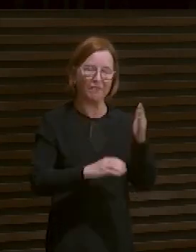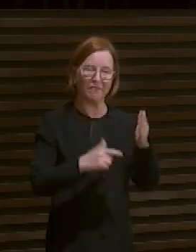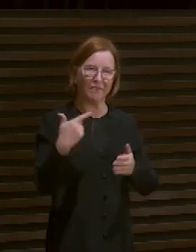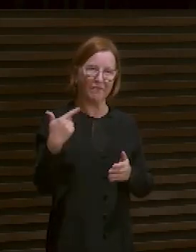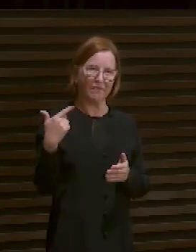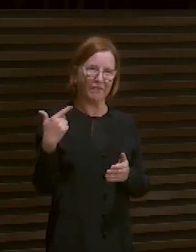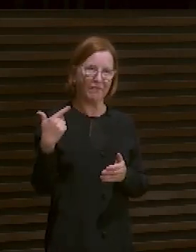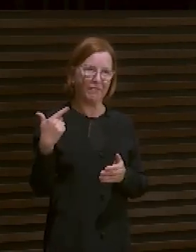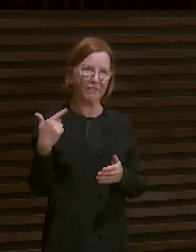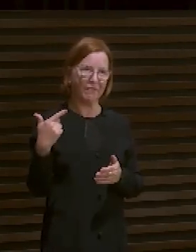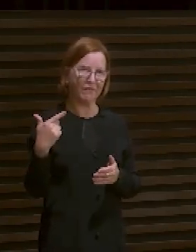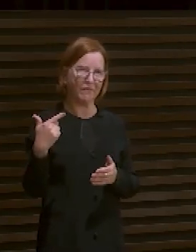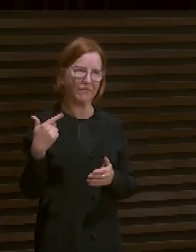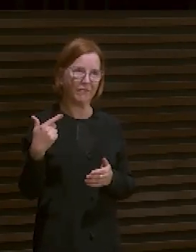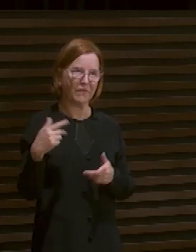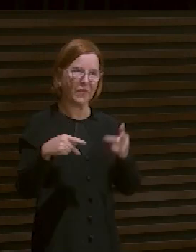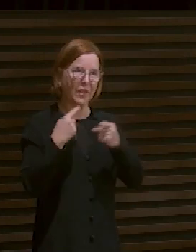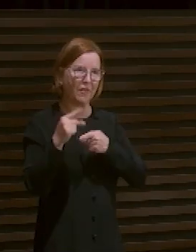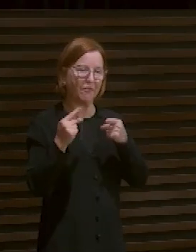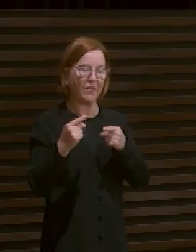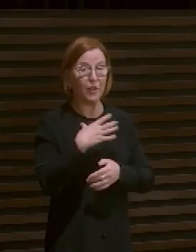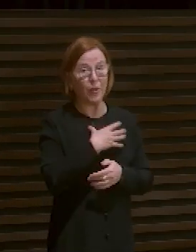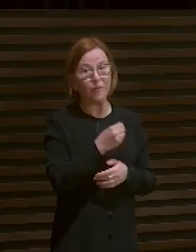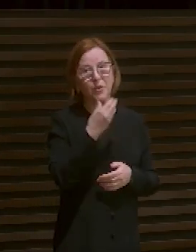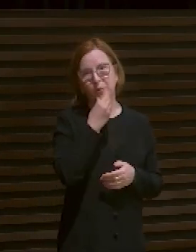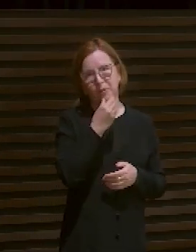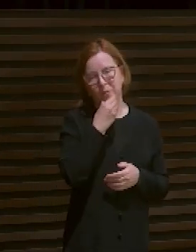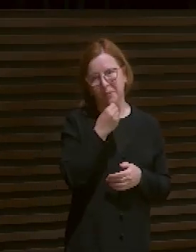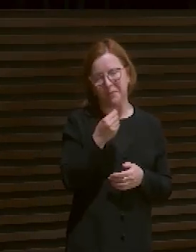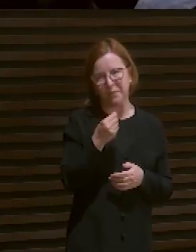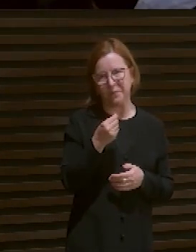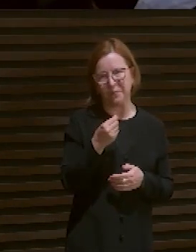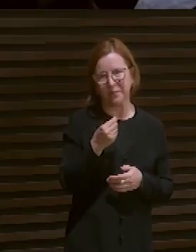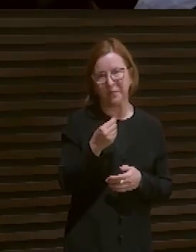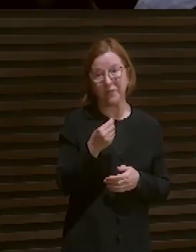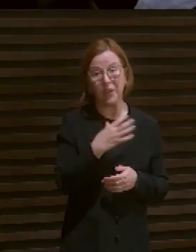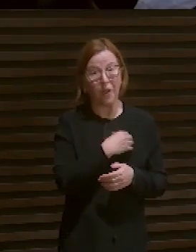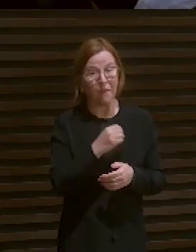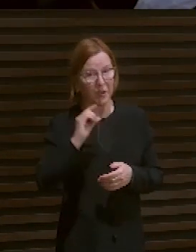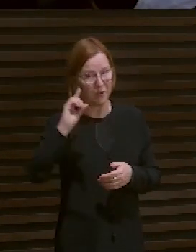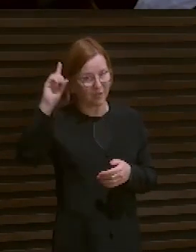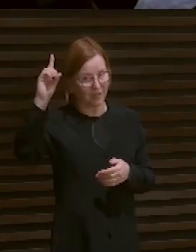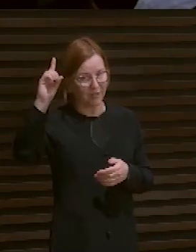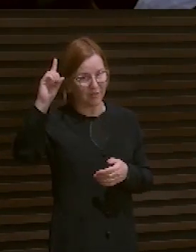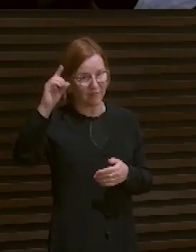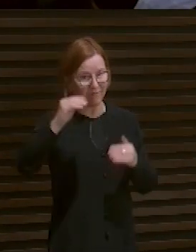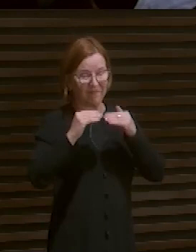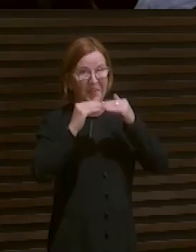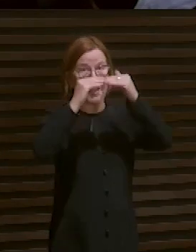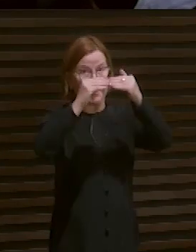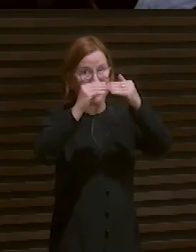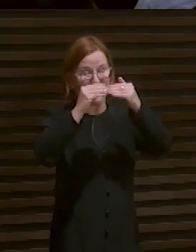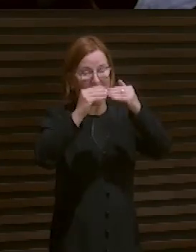2, falando do Filho do homem, o Filho de Deus, excelente, acima dos